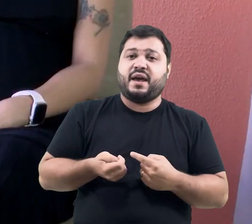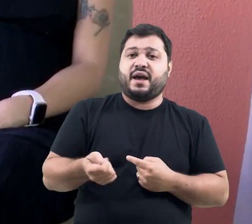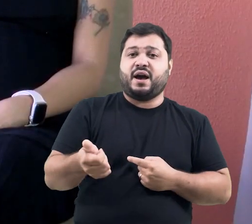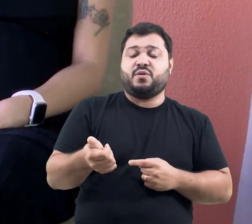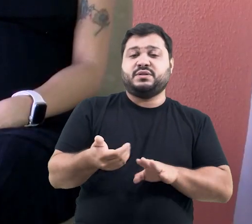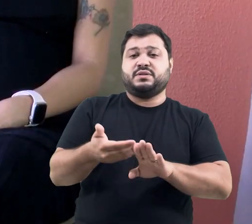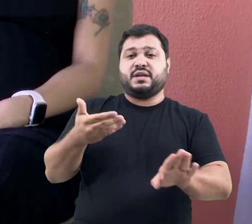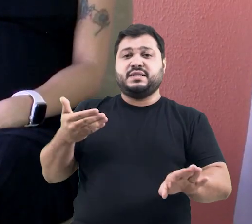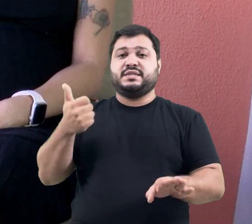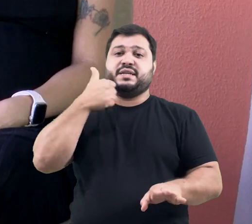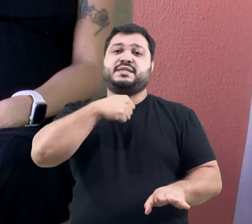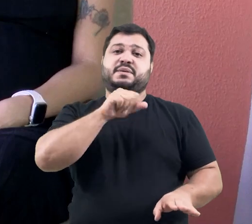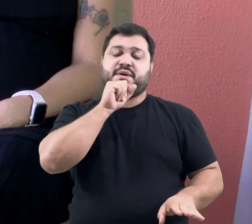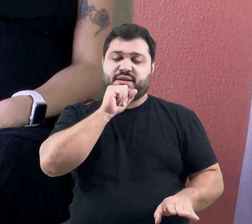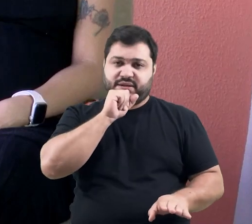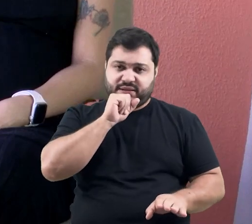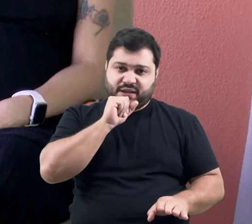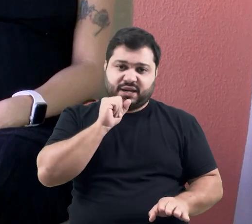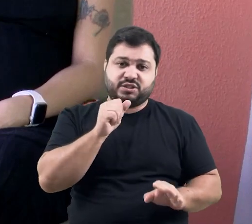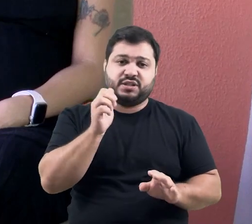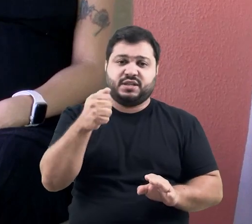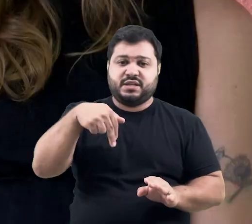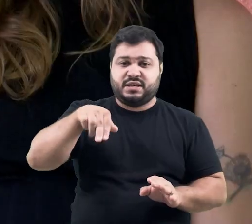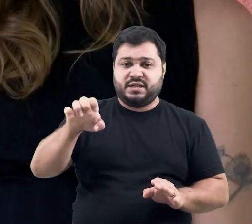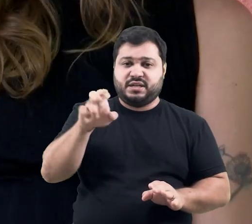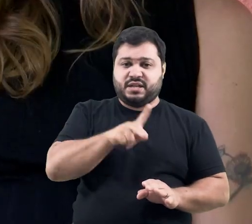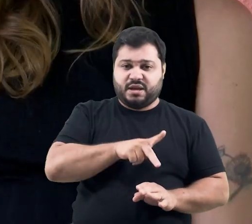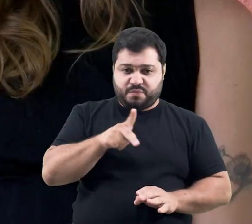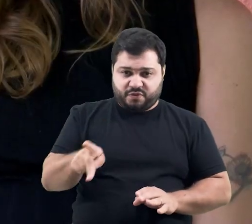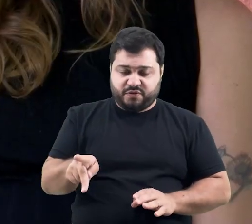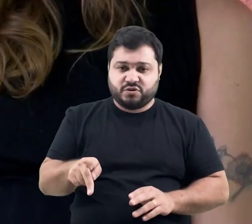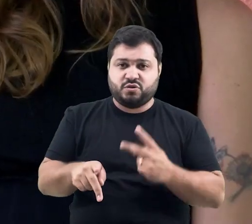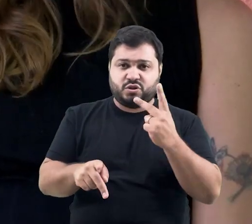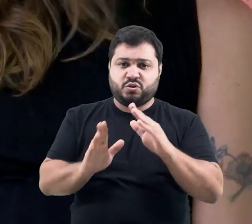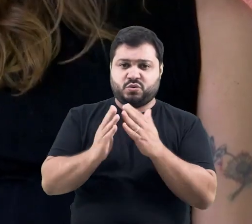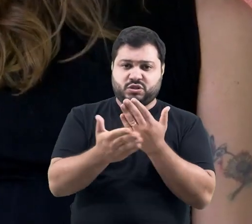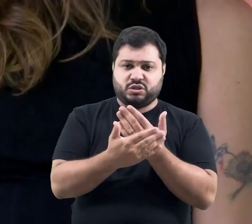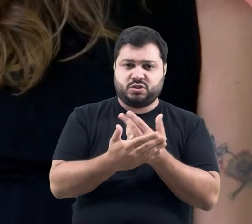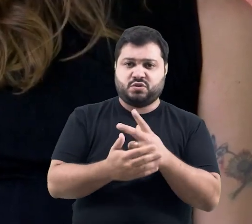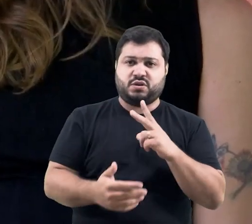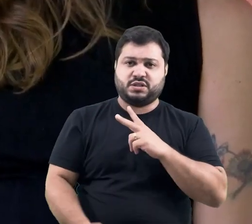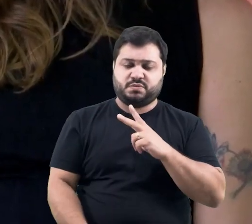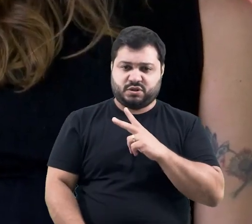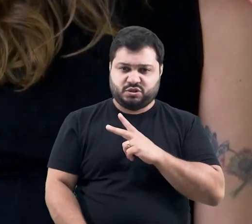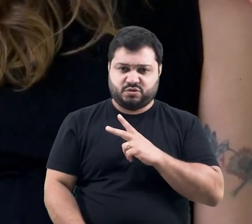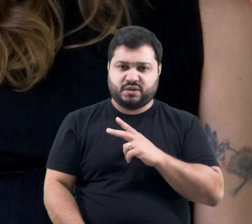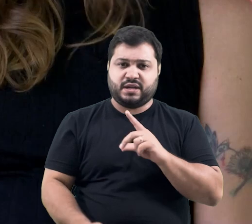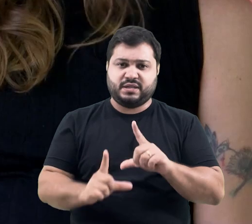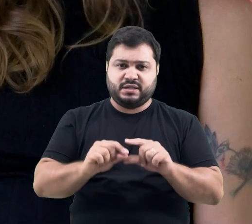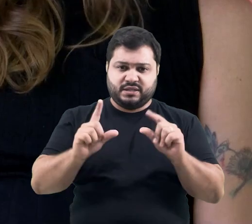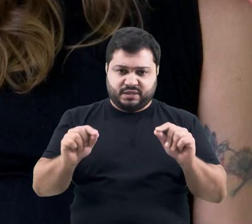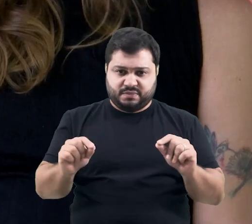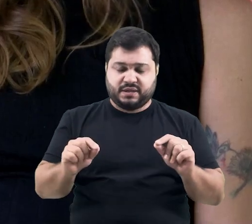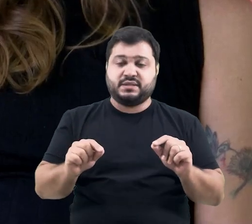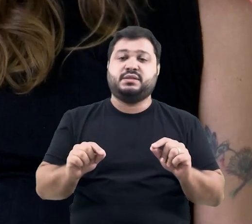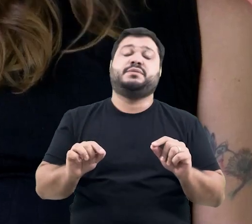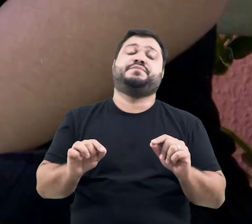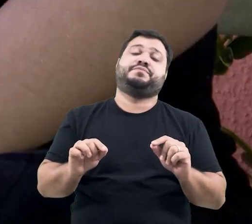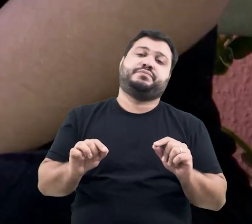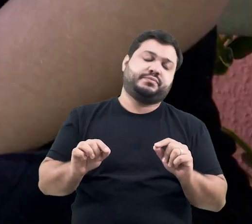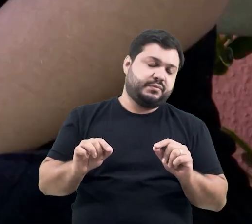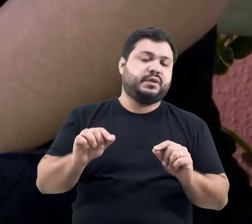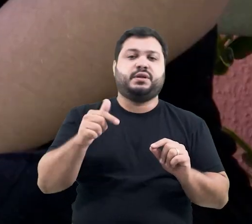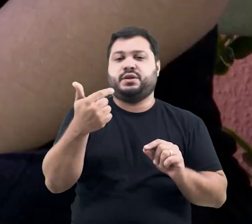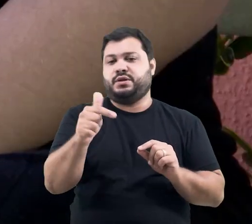foi a concessão da licença maternidade. Anne é professora em 2 escolas particulares em Brasília